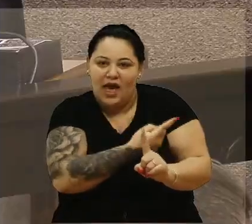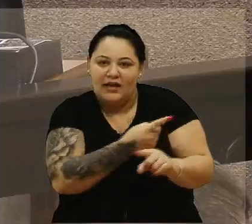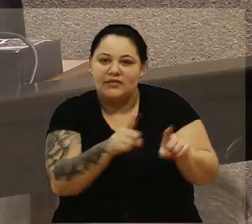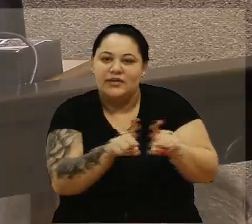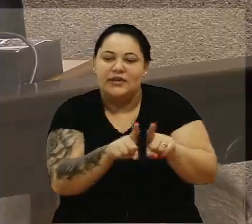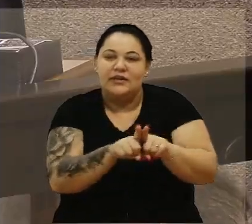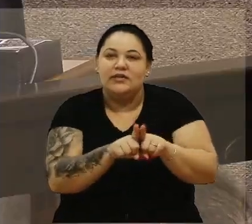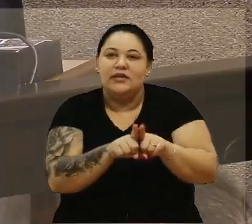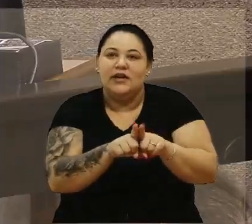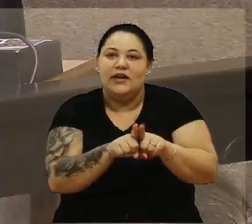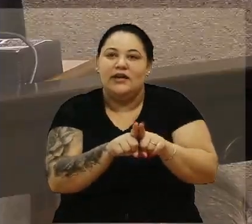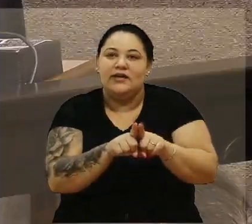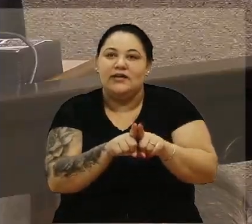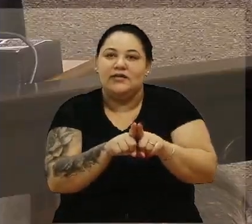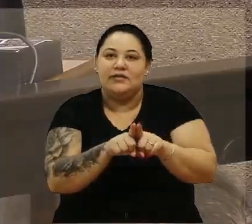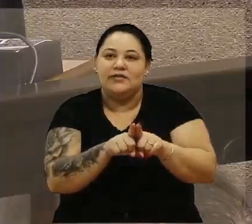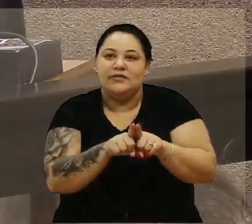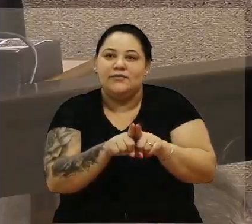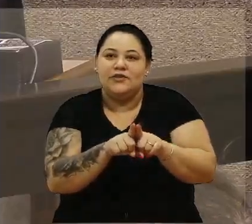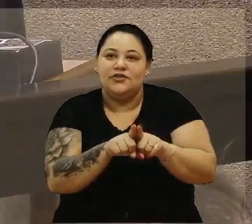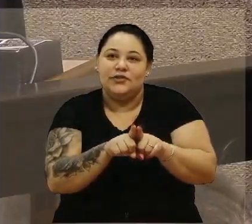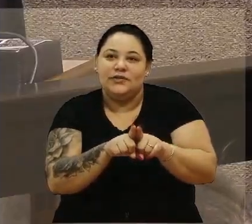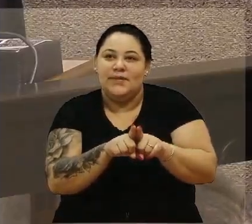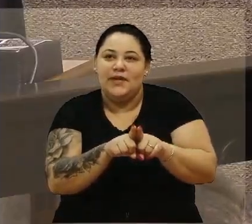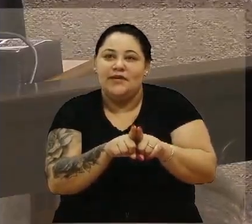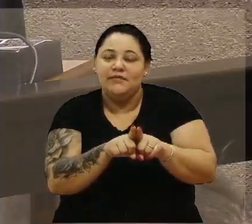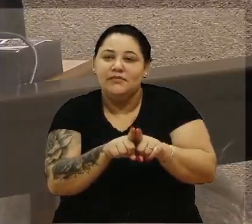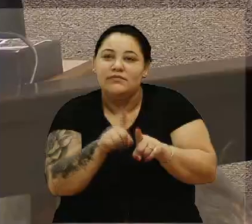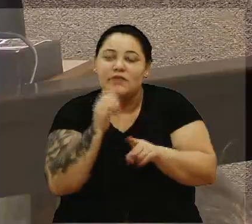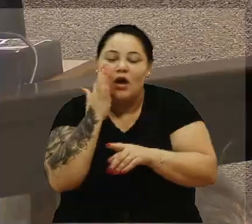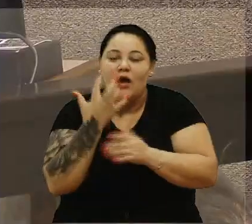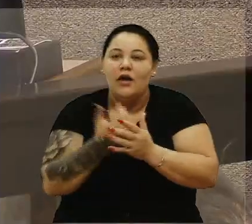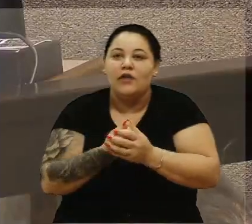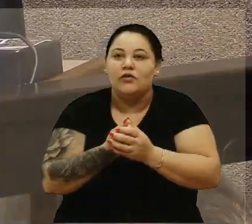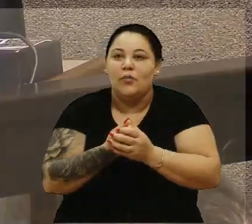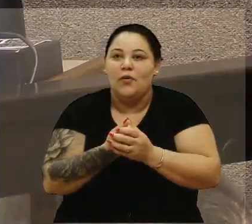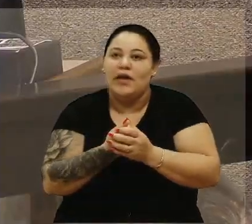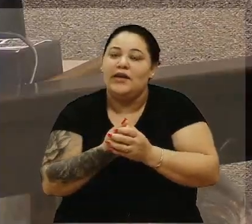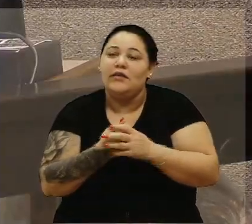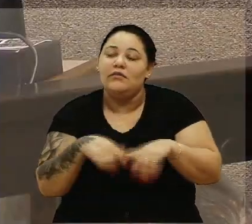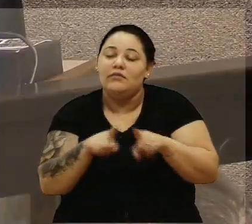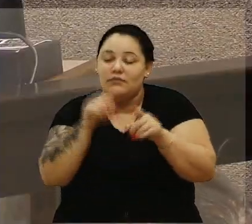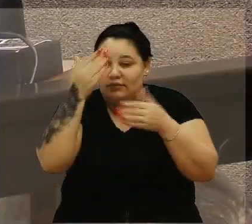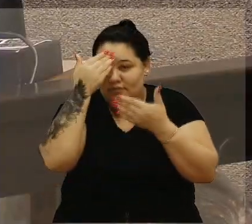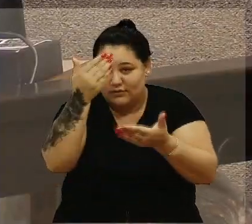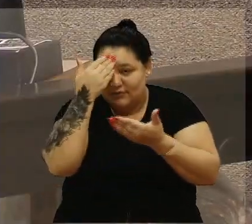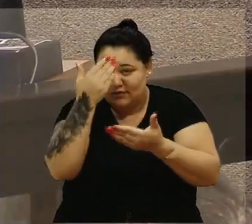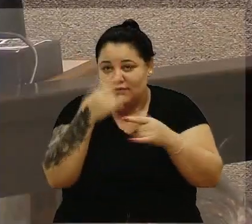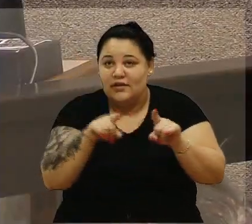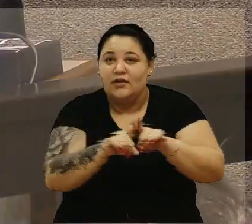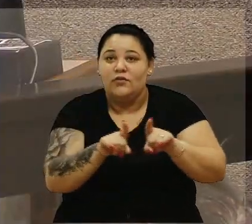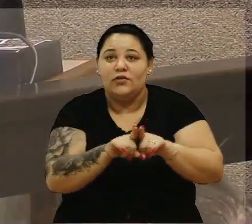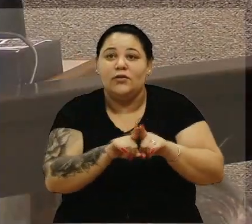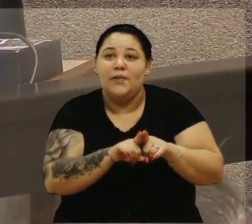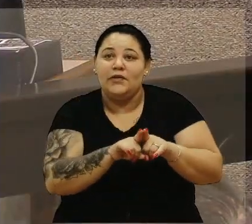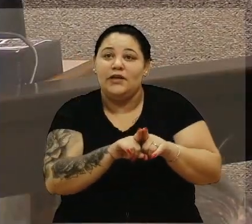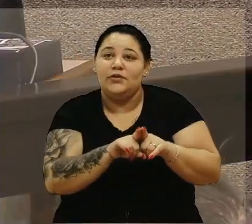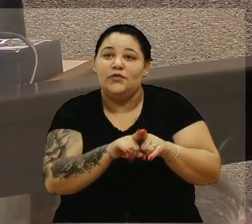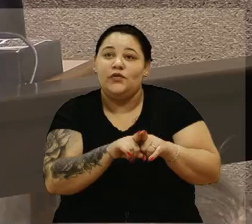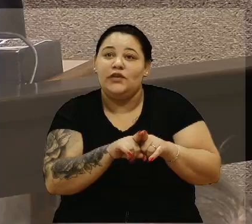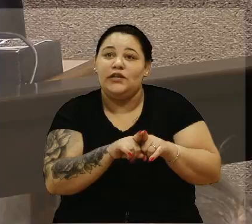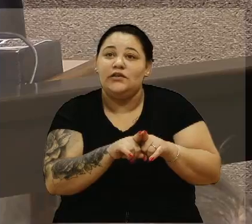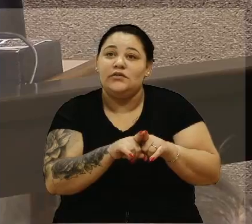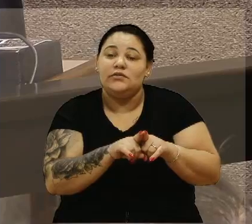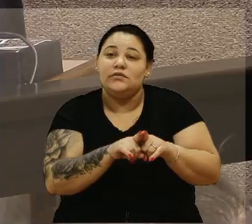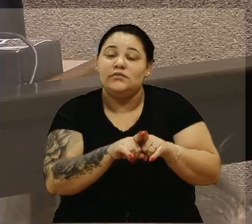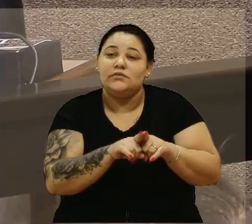muito grave que aconteceu. Então, agradecer a Thalita, a Carla Zanetti, a delegada também, a